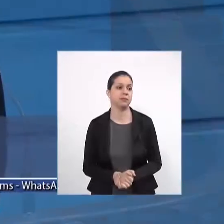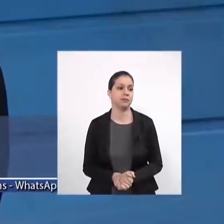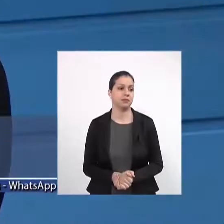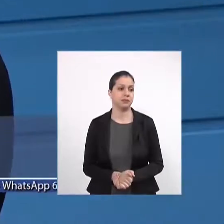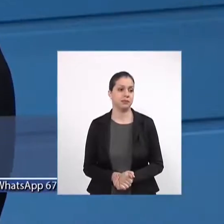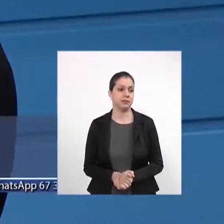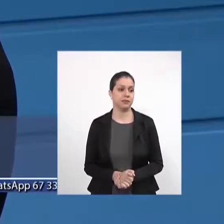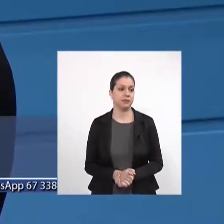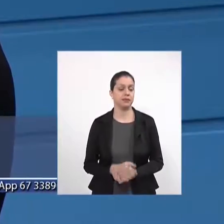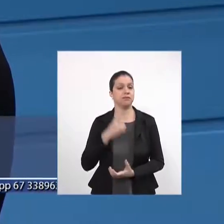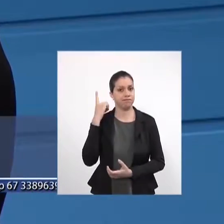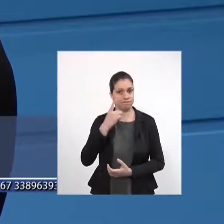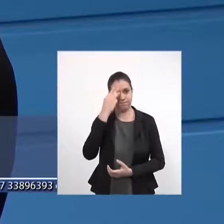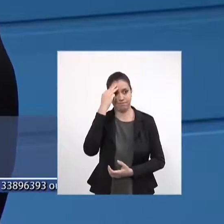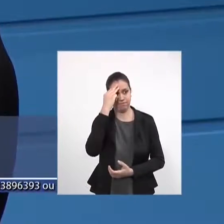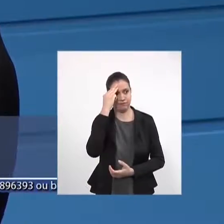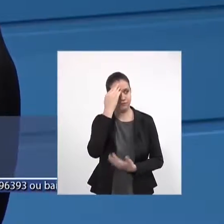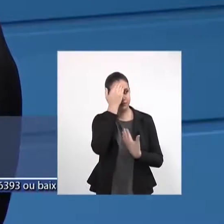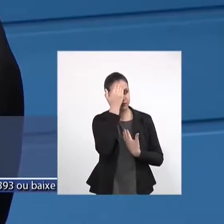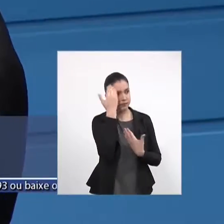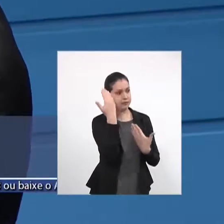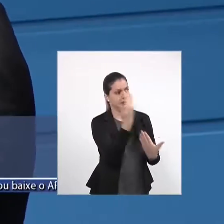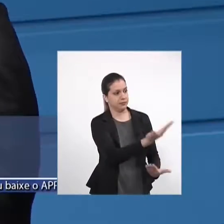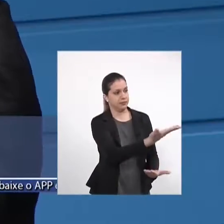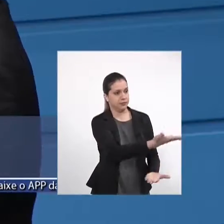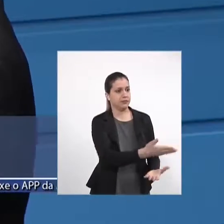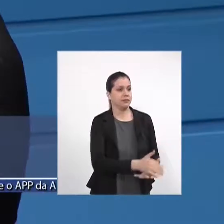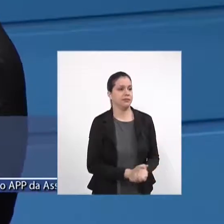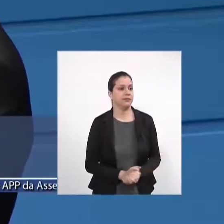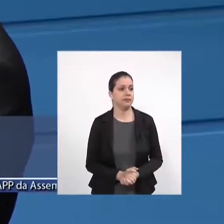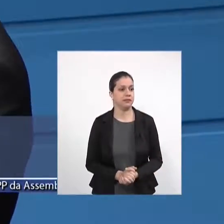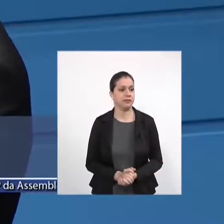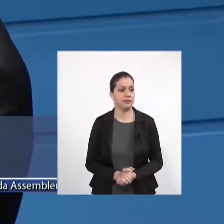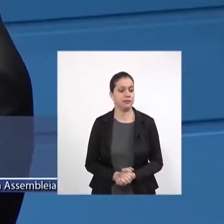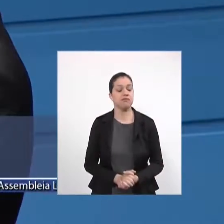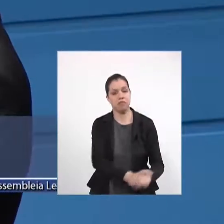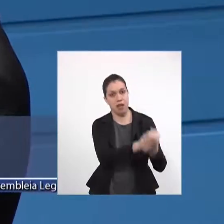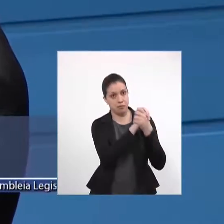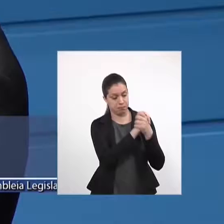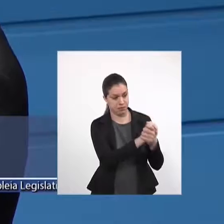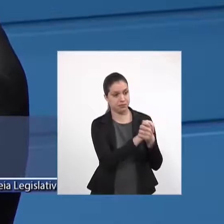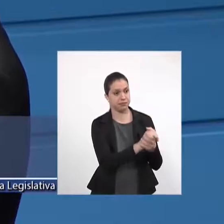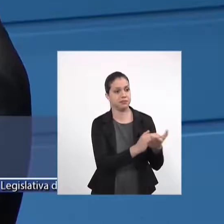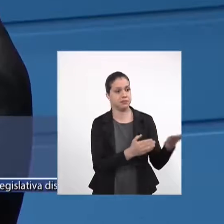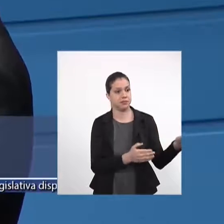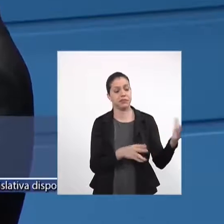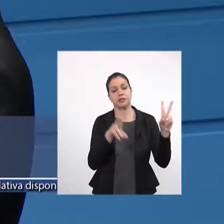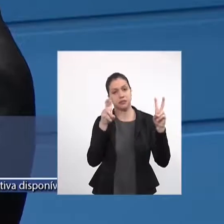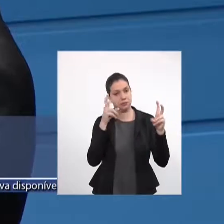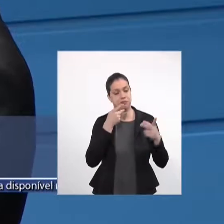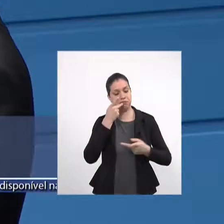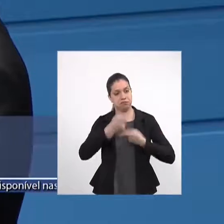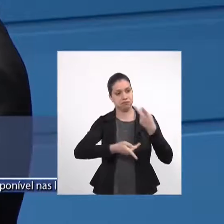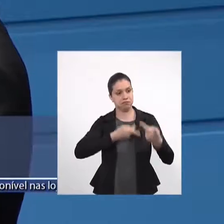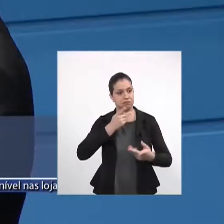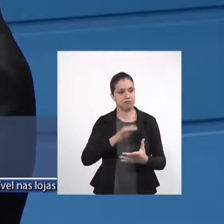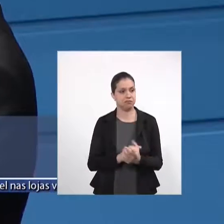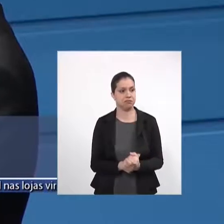Deputado Barbosinha, agradecendo a concessão da parte, parabenizo Vossa Excelência pelo